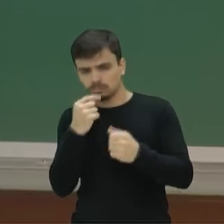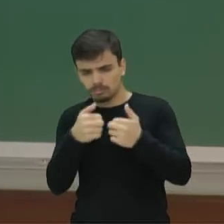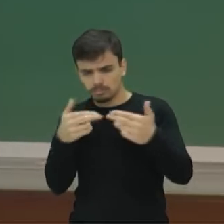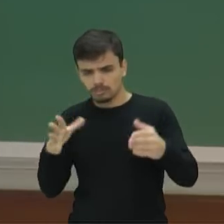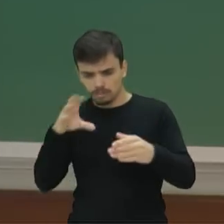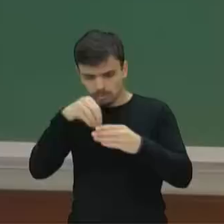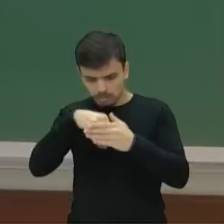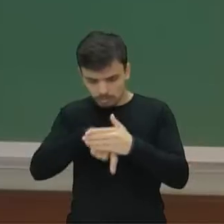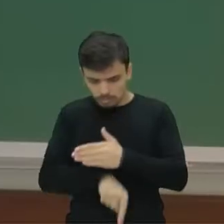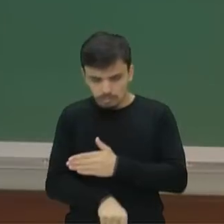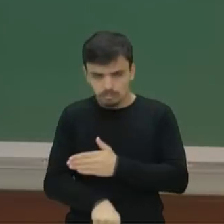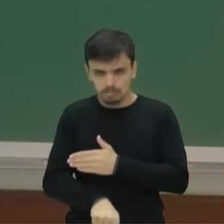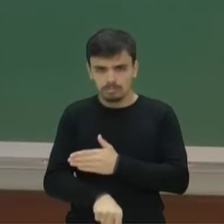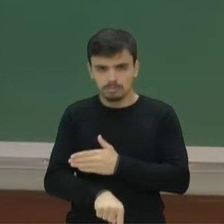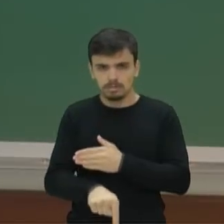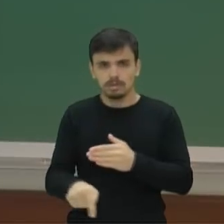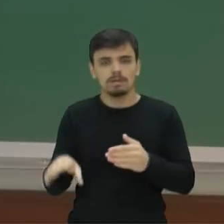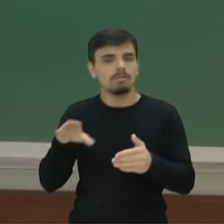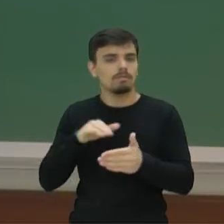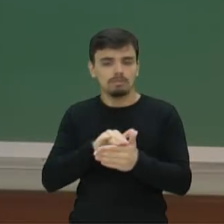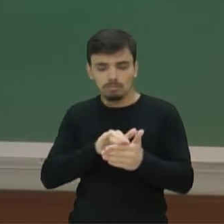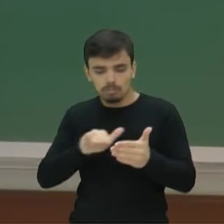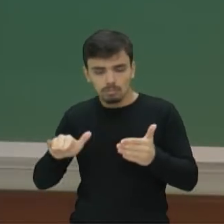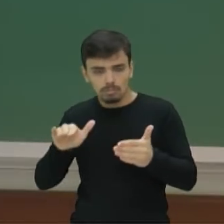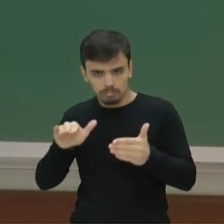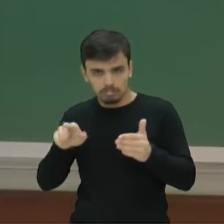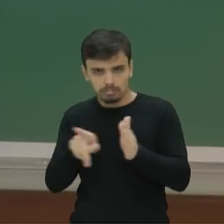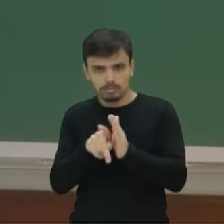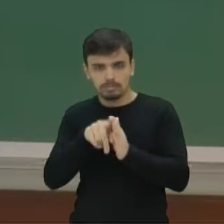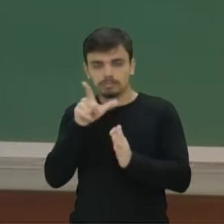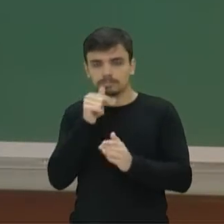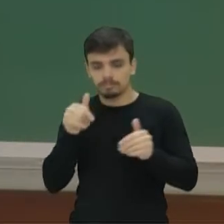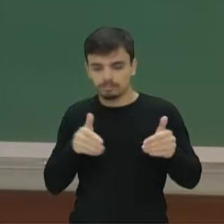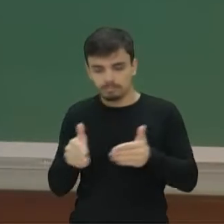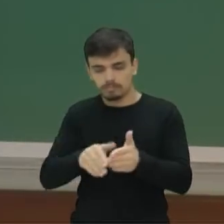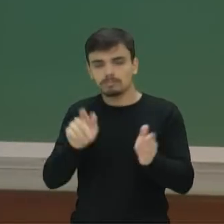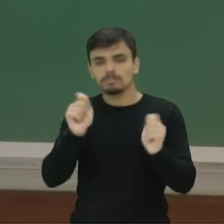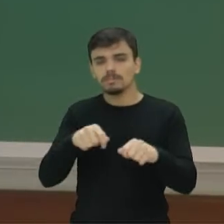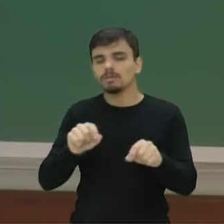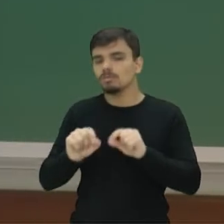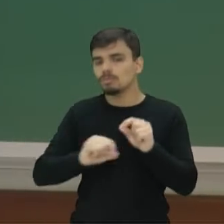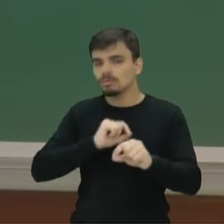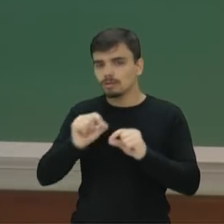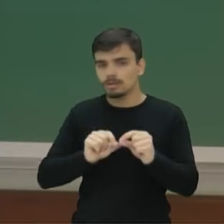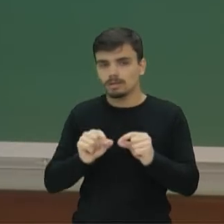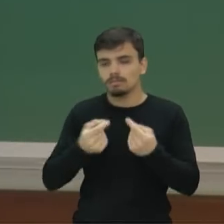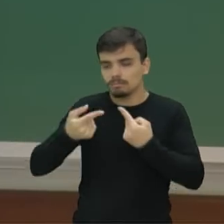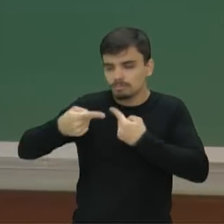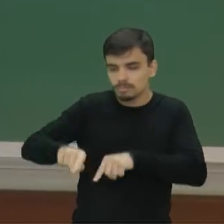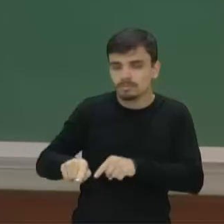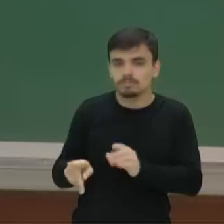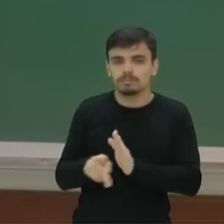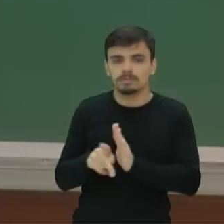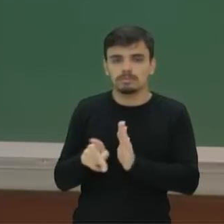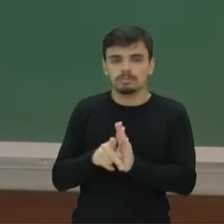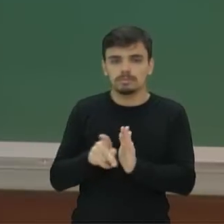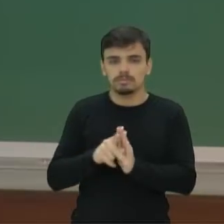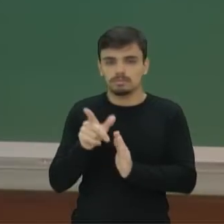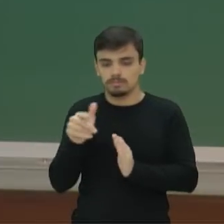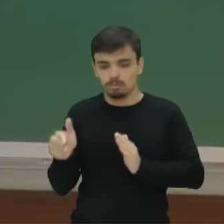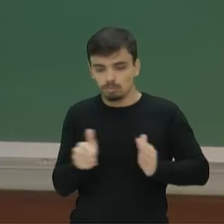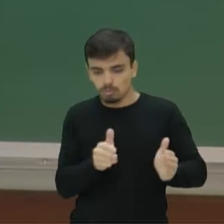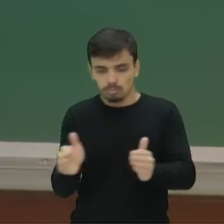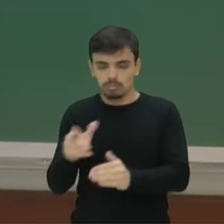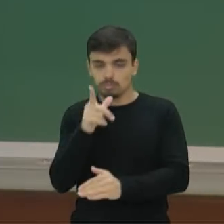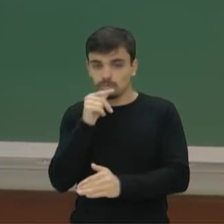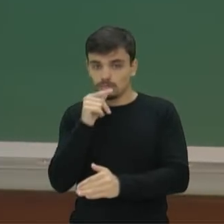E quando esses sedimentos se depositam no fundo dos rios, acabam comprometendo os cursos de água. E aí que a gente percebe a importância